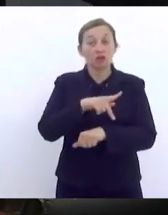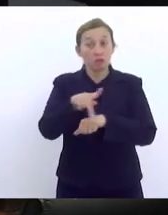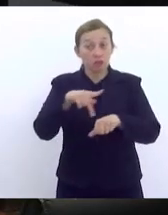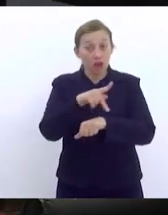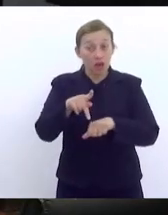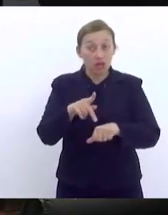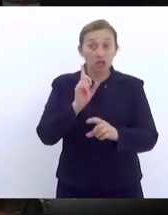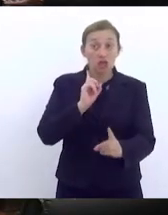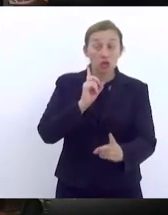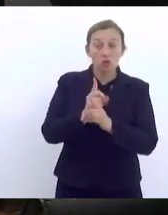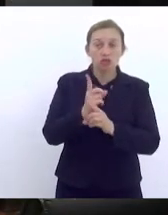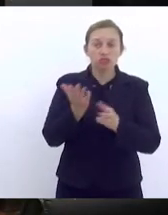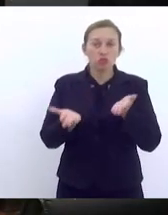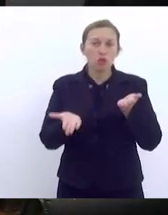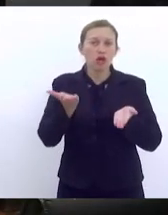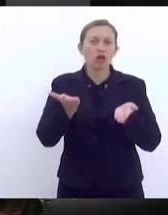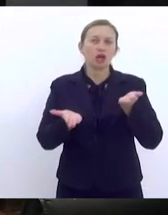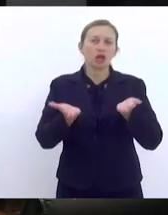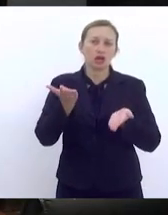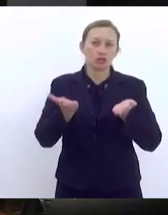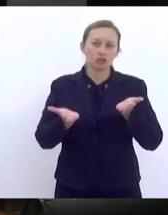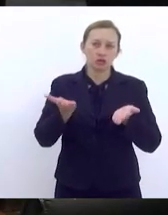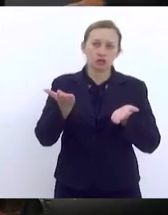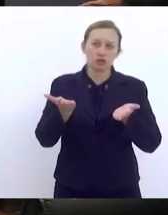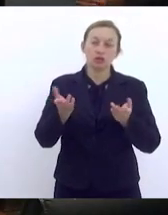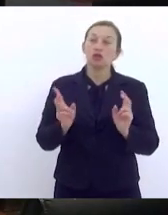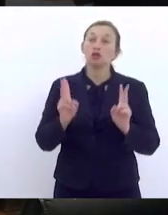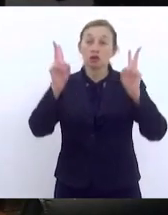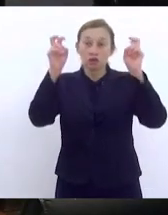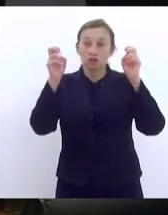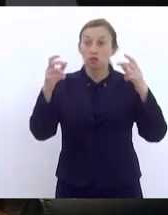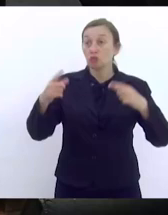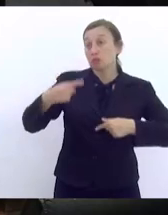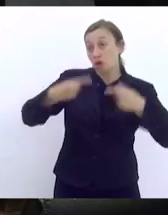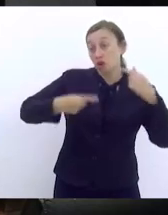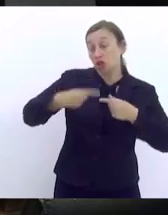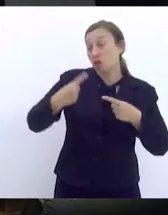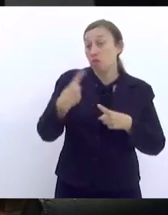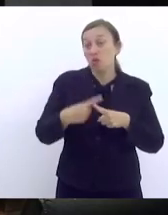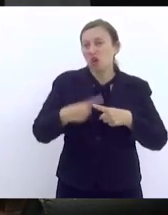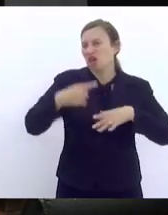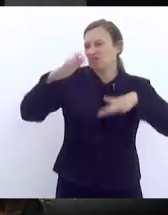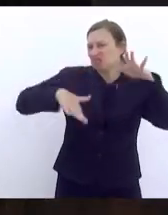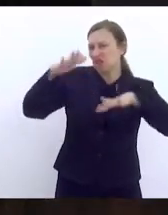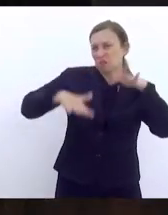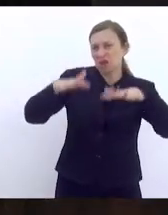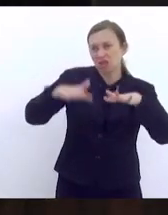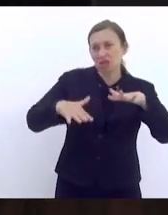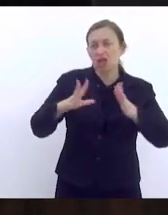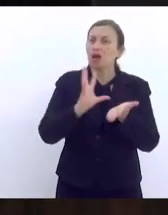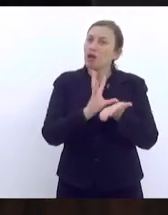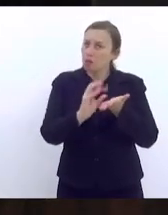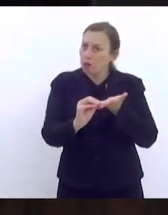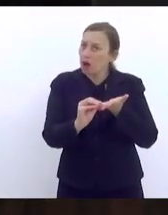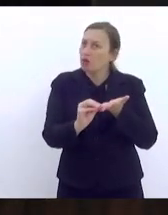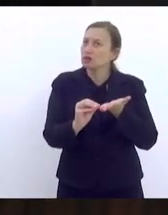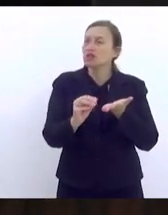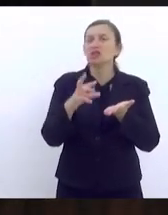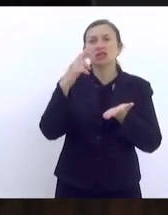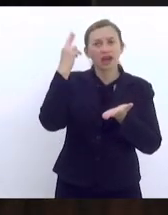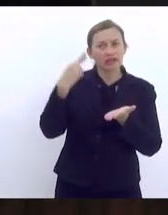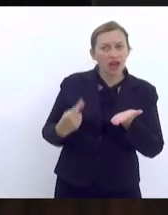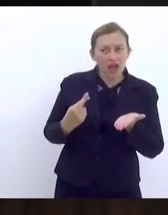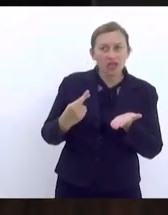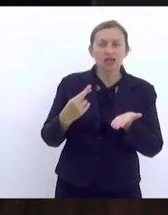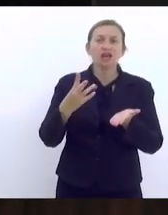encontra um equilíbrio da questão política porque é independente tem pautas deputada Renata